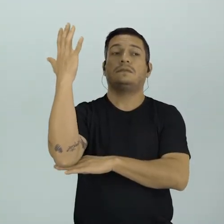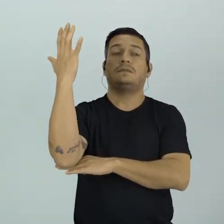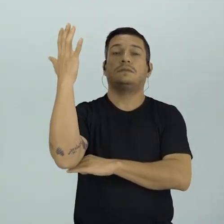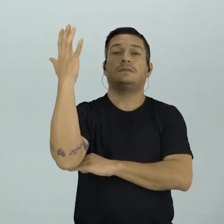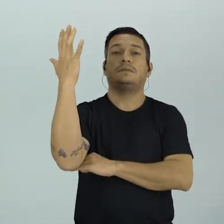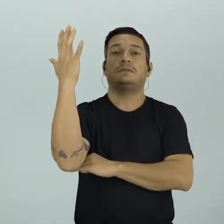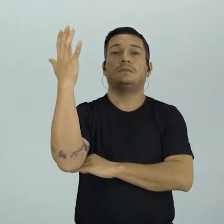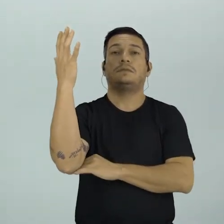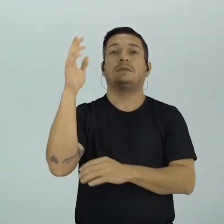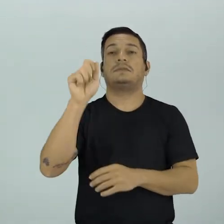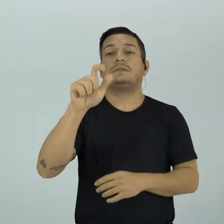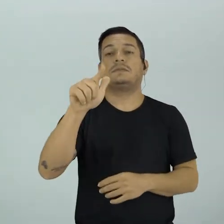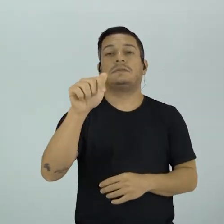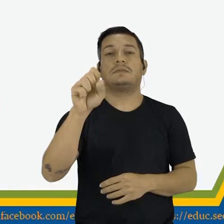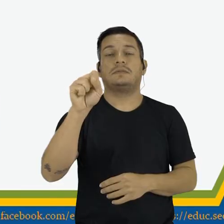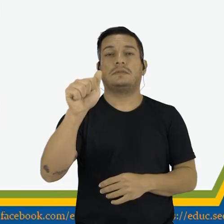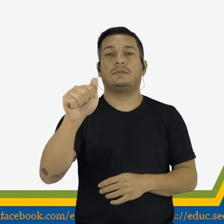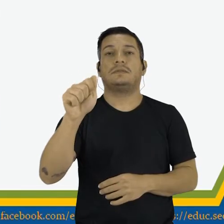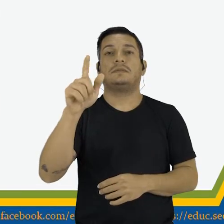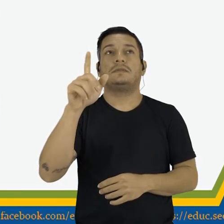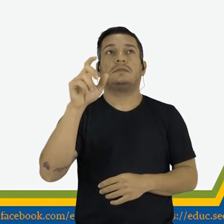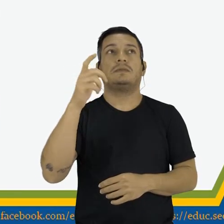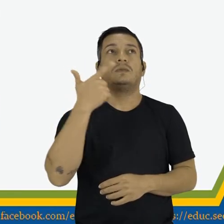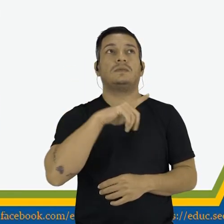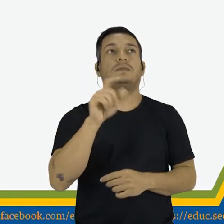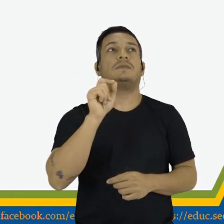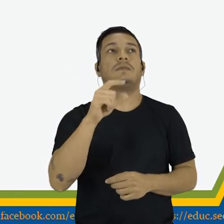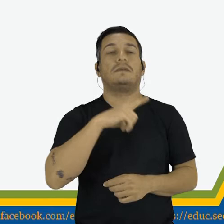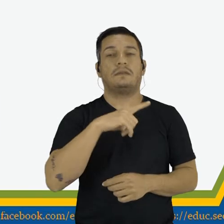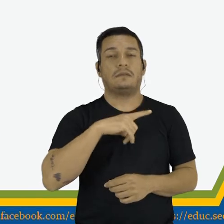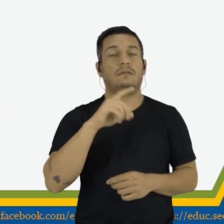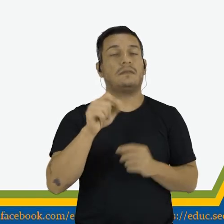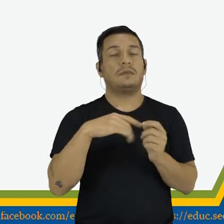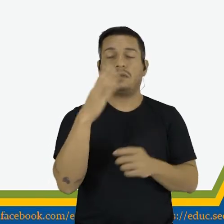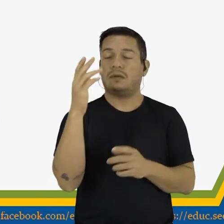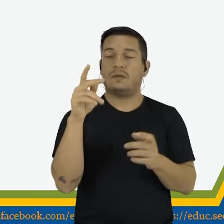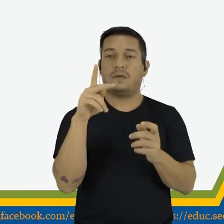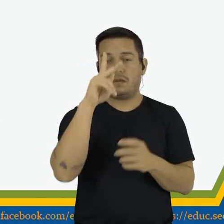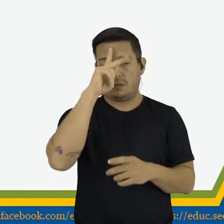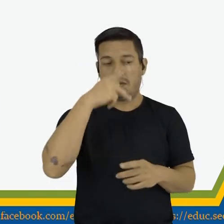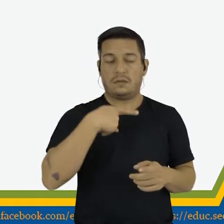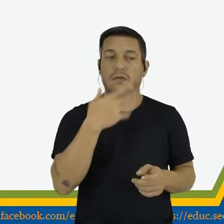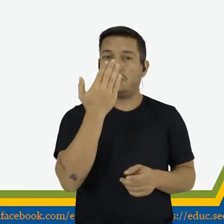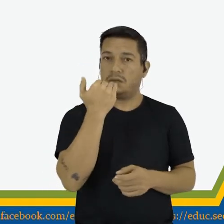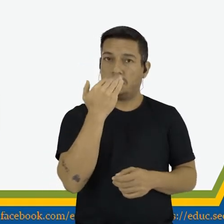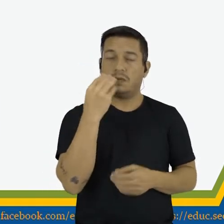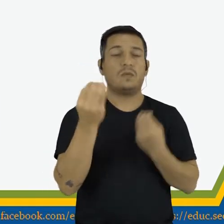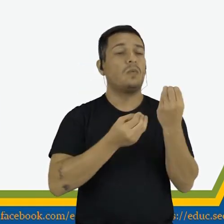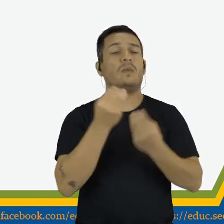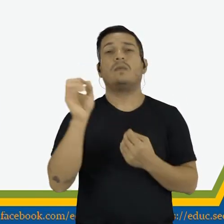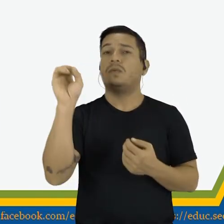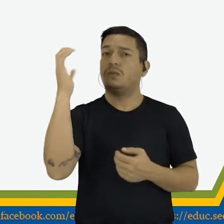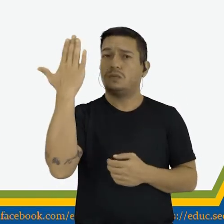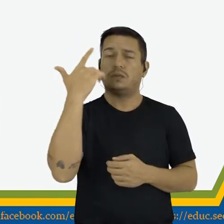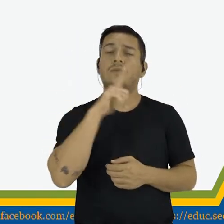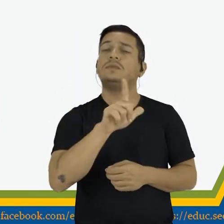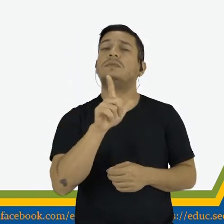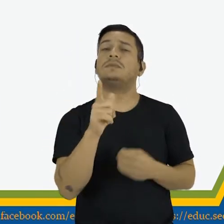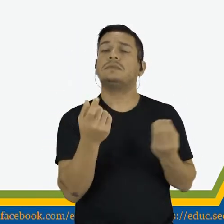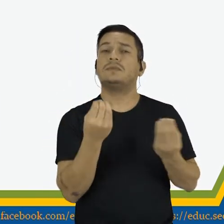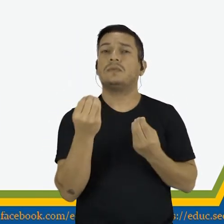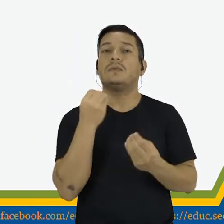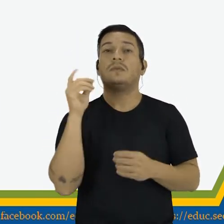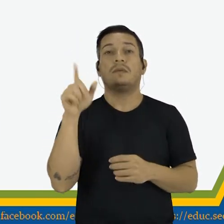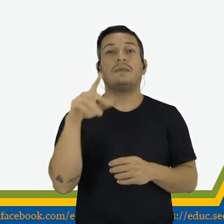e as algas também, elas conseguem produzir o seu próprio alimento. E como que elas conseguem produzir o seu próprio alimento?